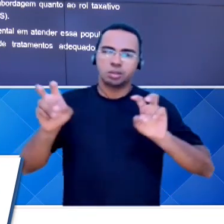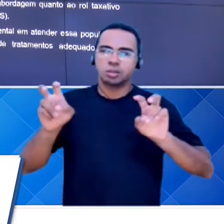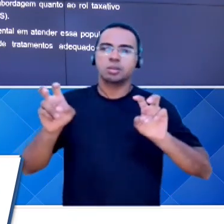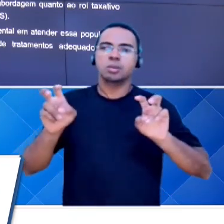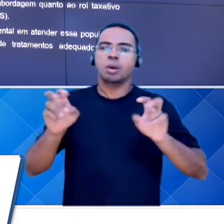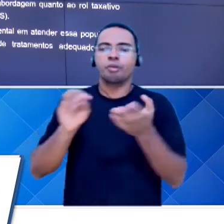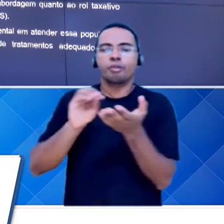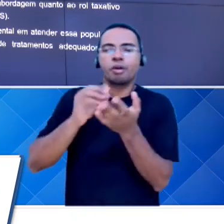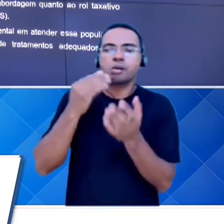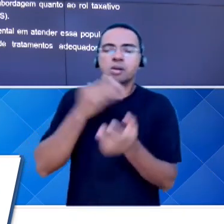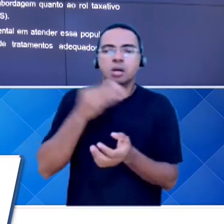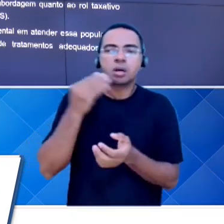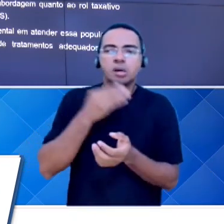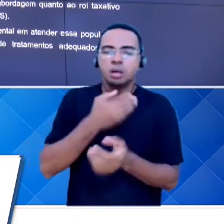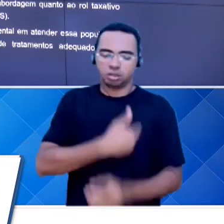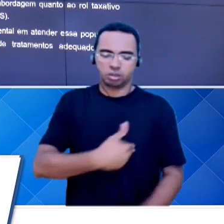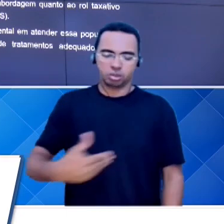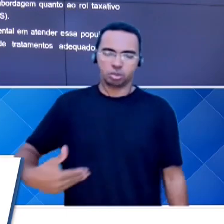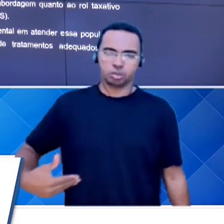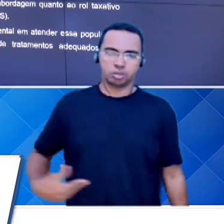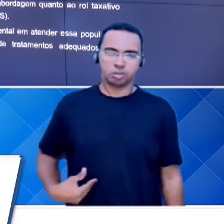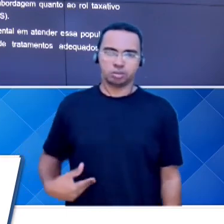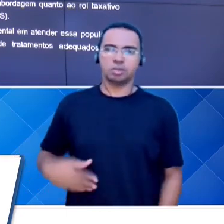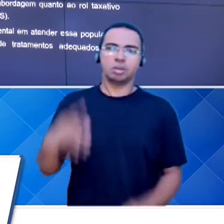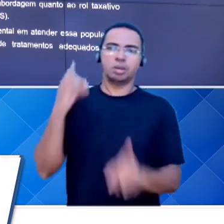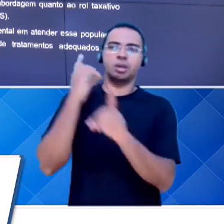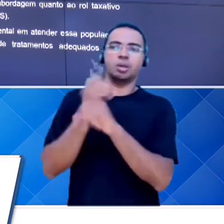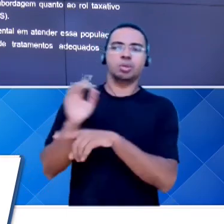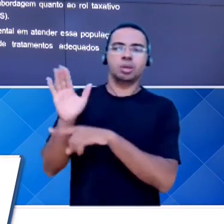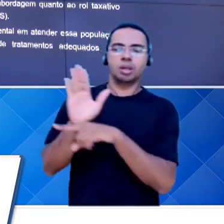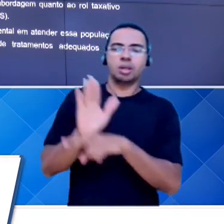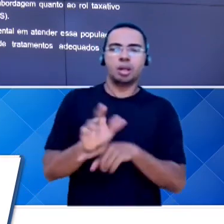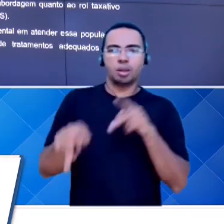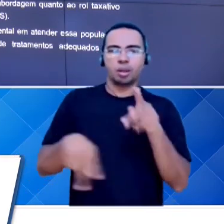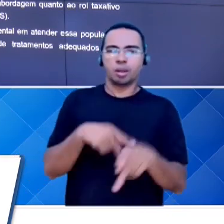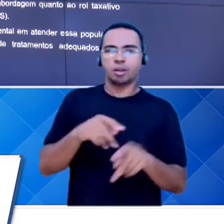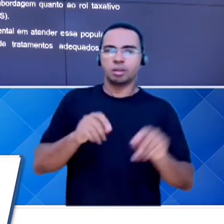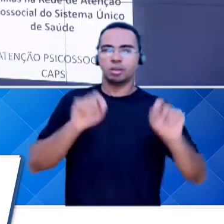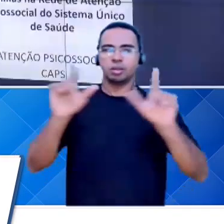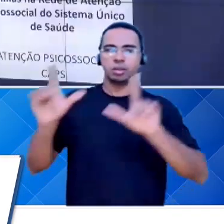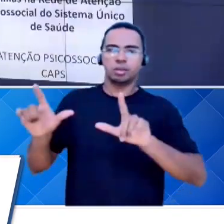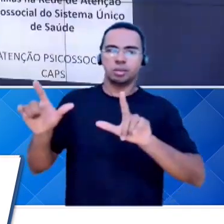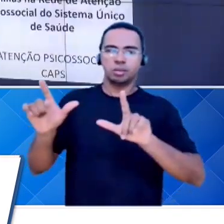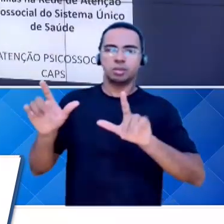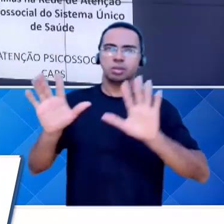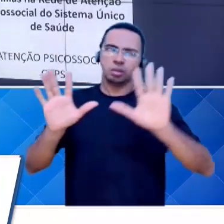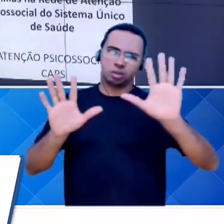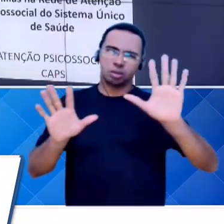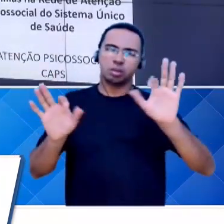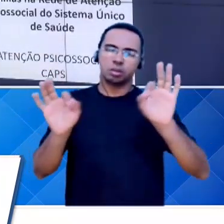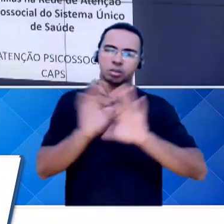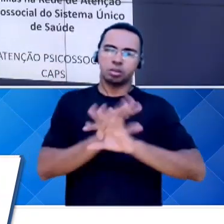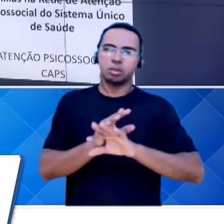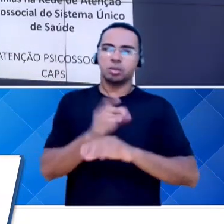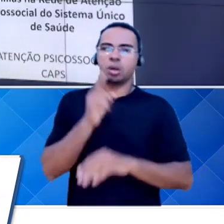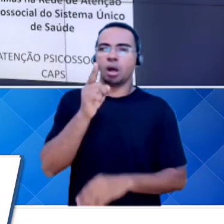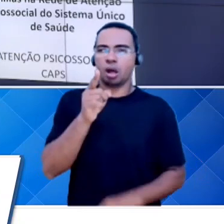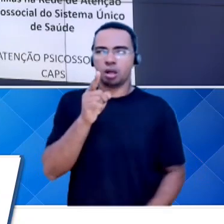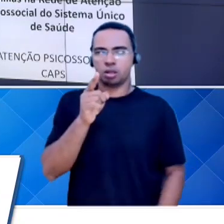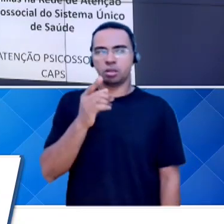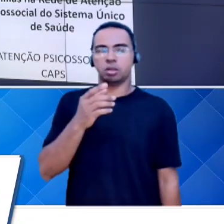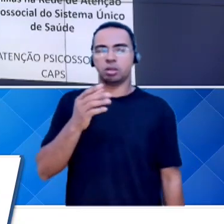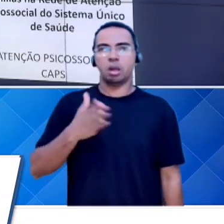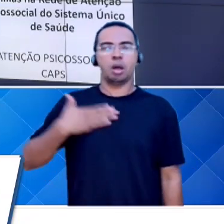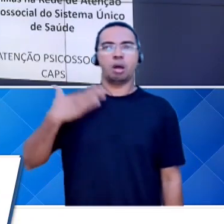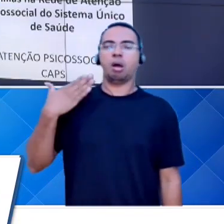ineficiência governamental em atender essa população. Próximo slide. Já vou terminando aqui. Uma coisa que chamou